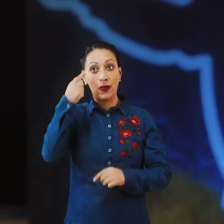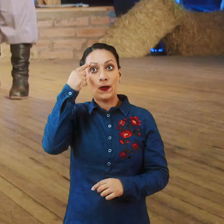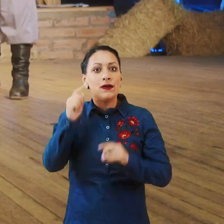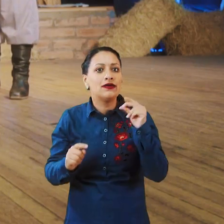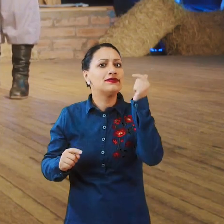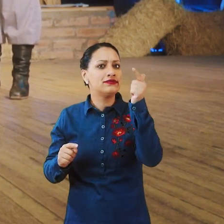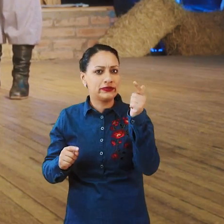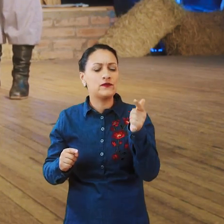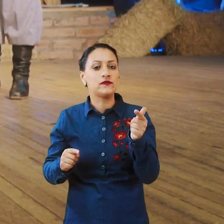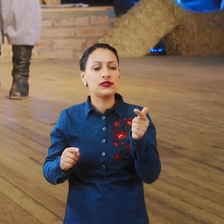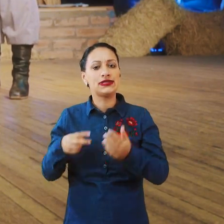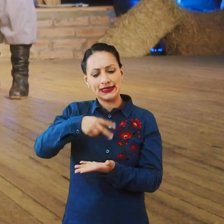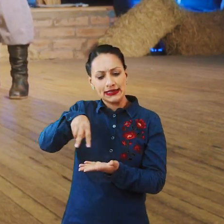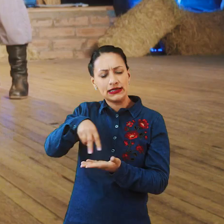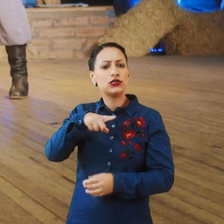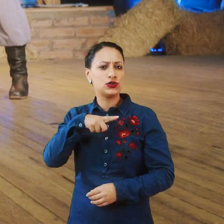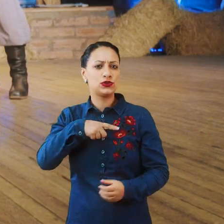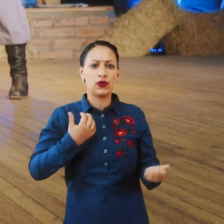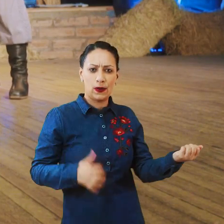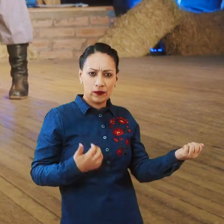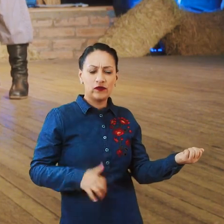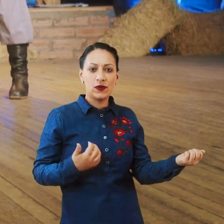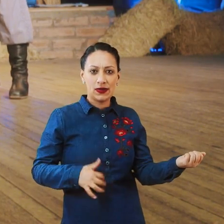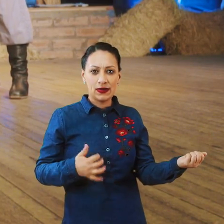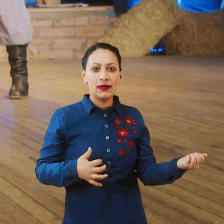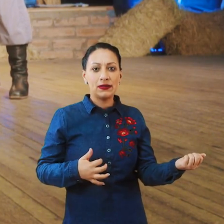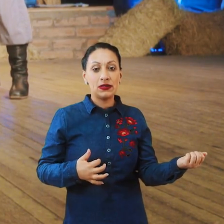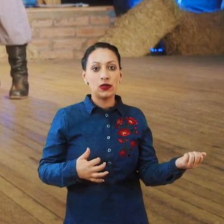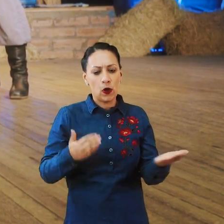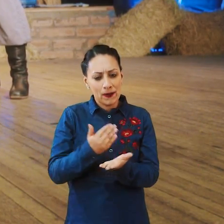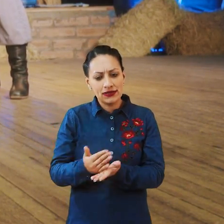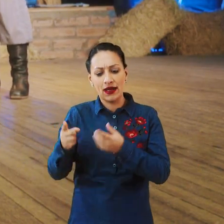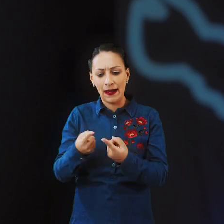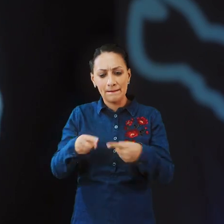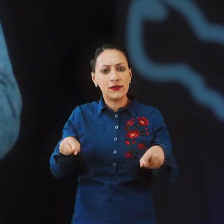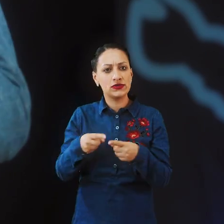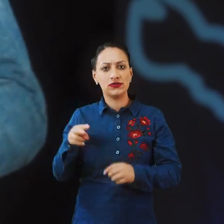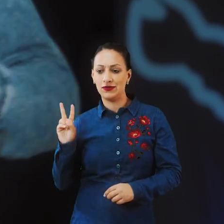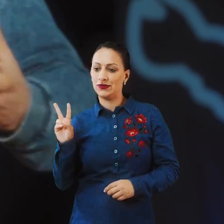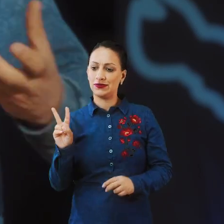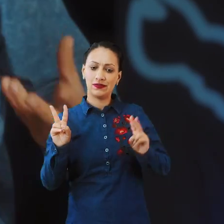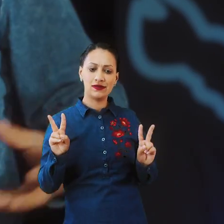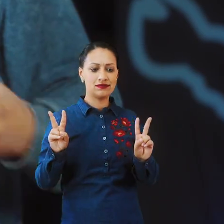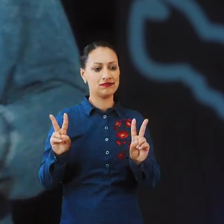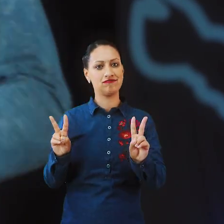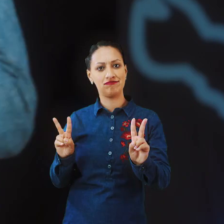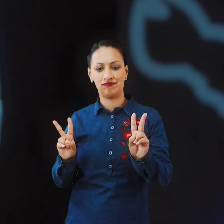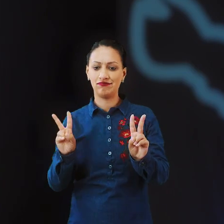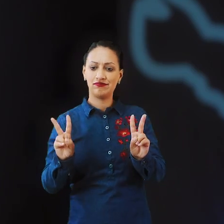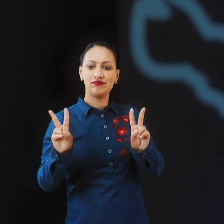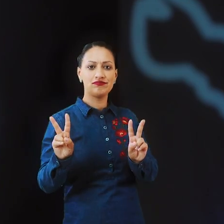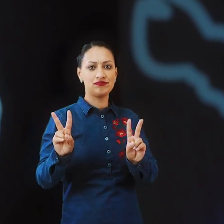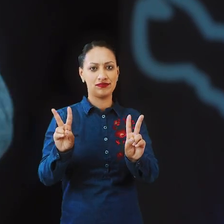improviso, dança onde havia um violeiro que, ao tocar a música, os pares iam passeando pelo salão em passos